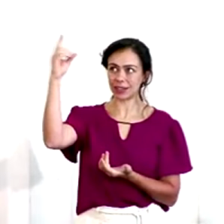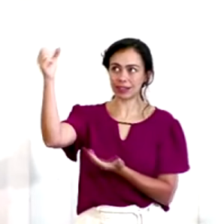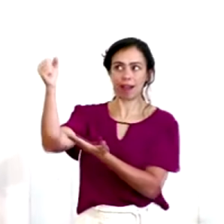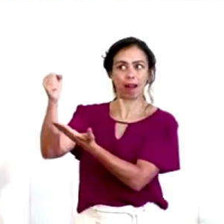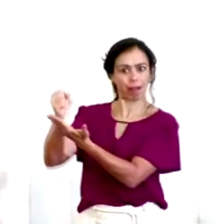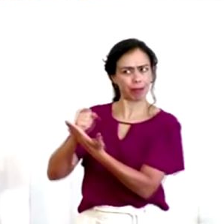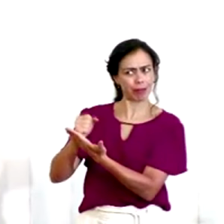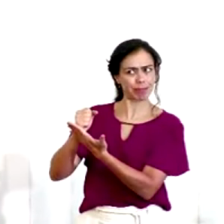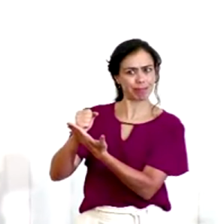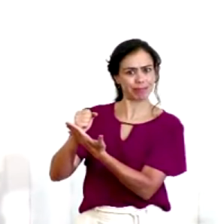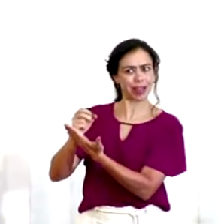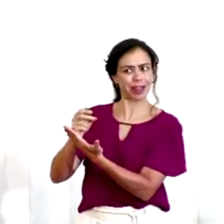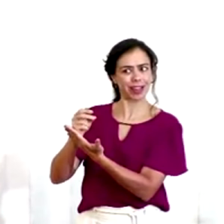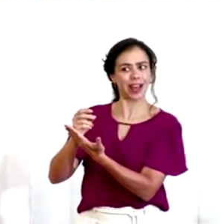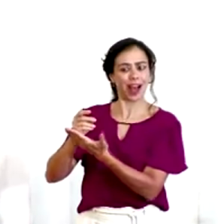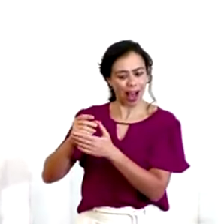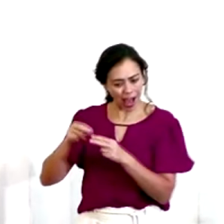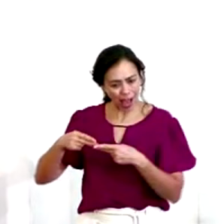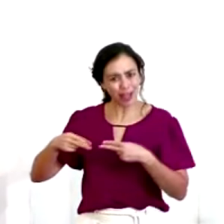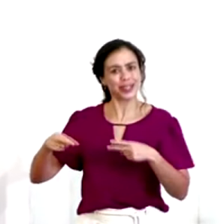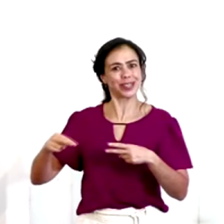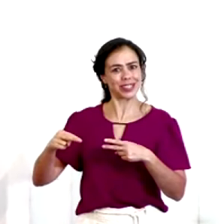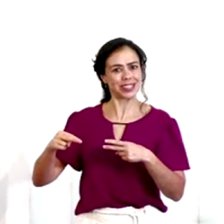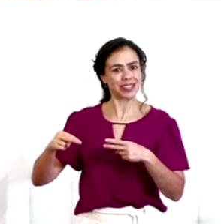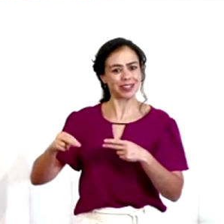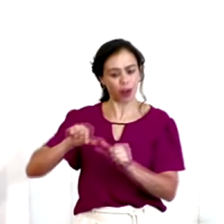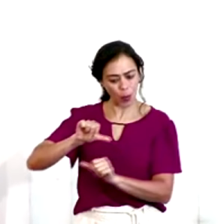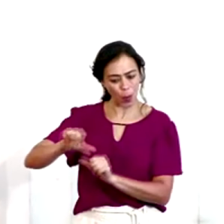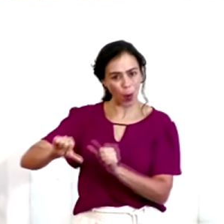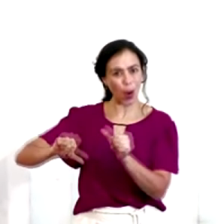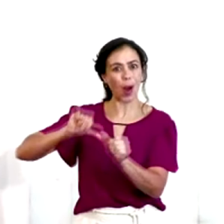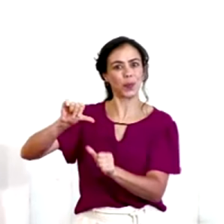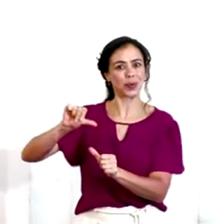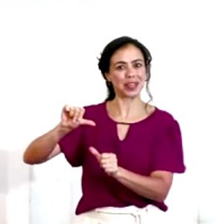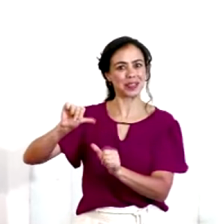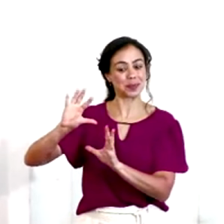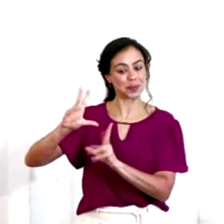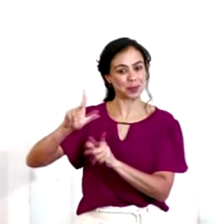sua plena restauração, renovação.